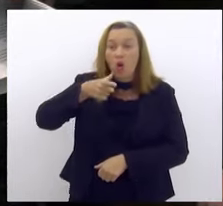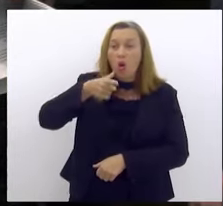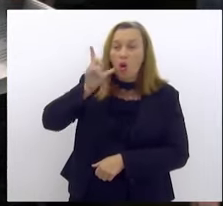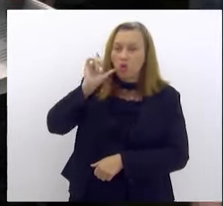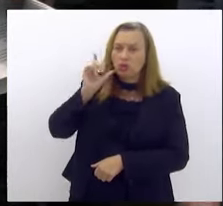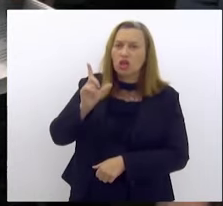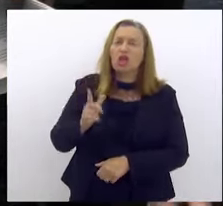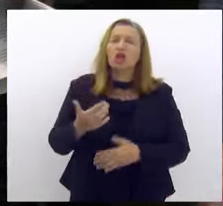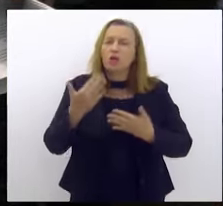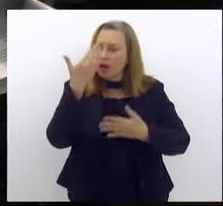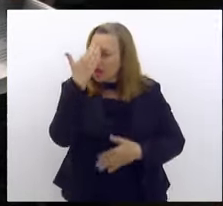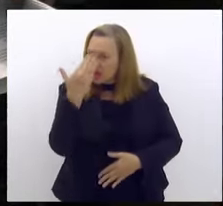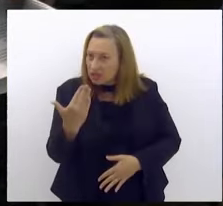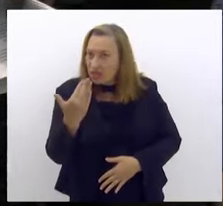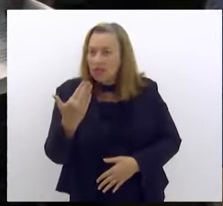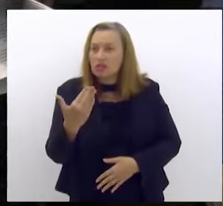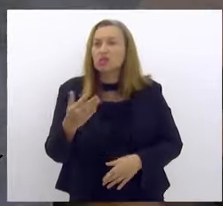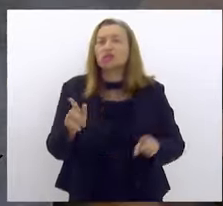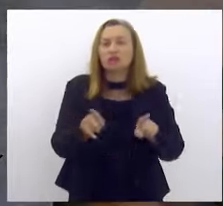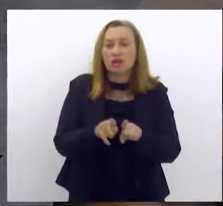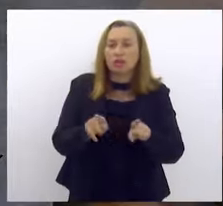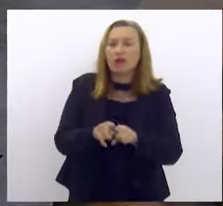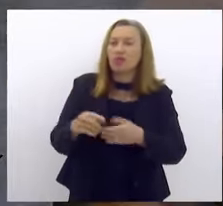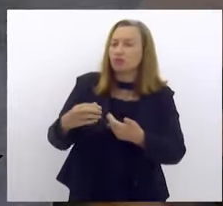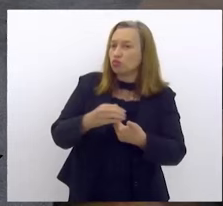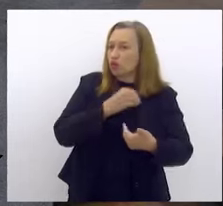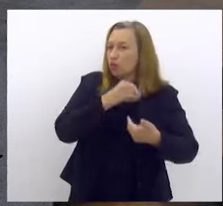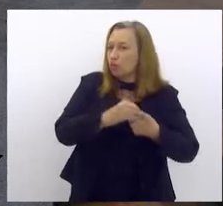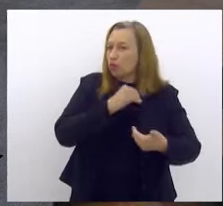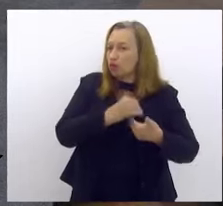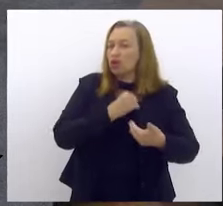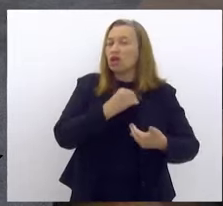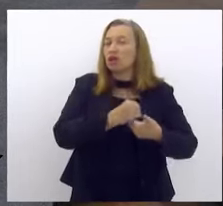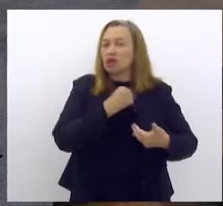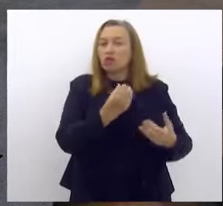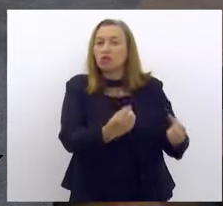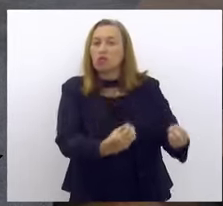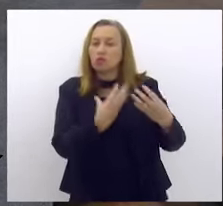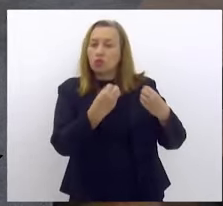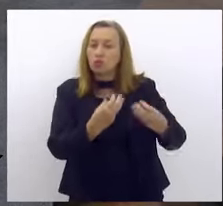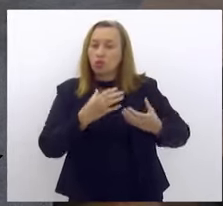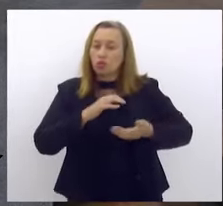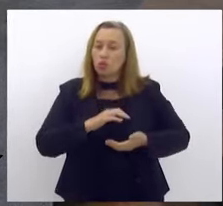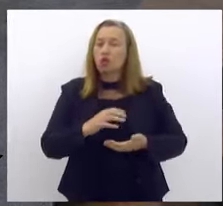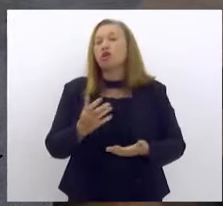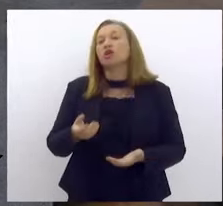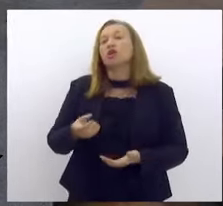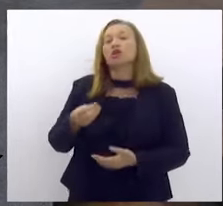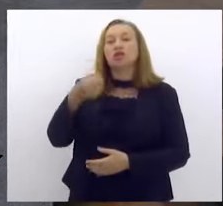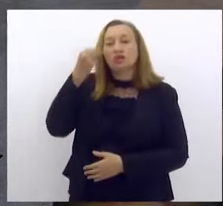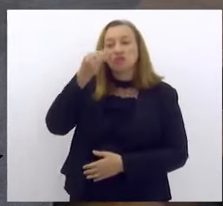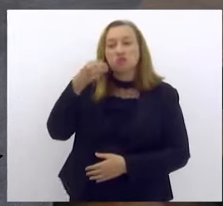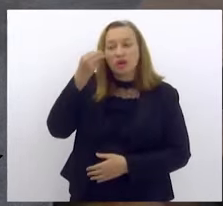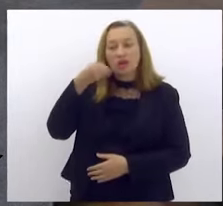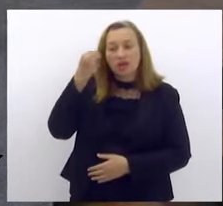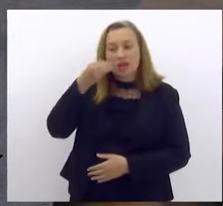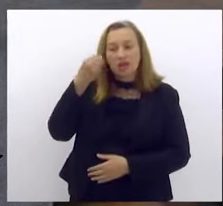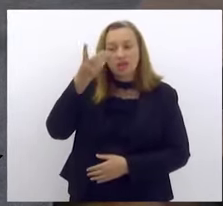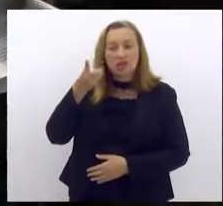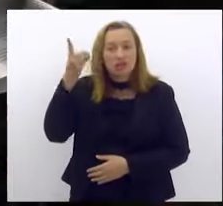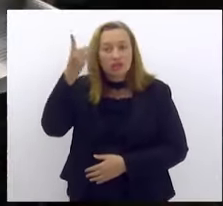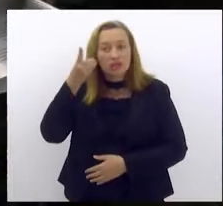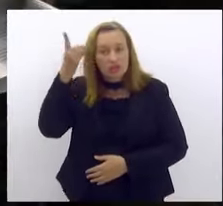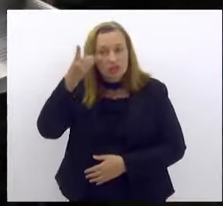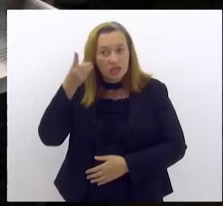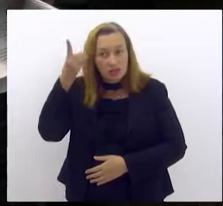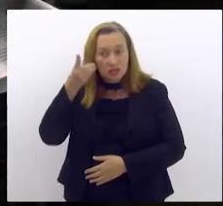eu agradeço, como eu agradeço os conselhos, o ensinamento dos decanos nessa casa, deputado Mink, deputado Luiz Paulo, deputado Átila Nunes,